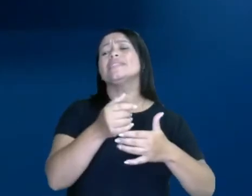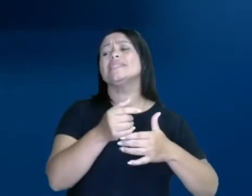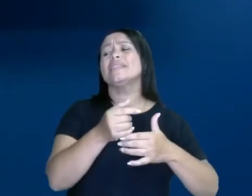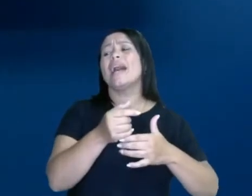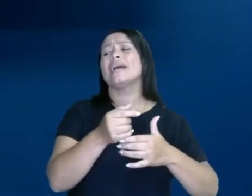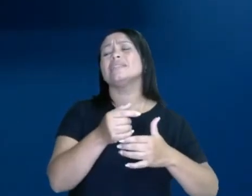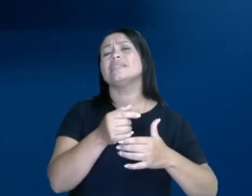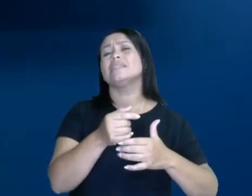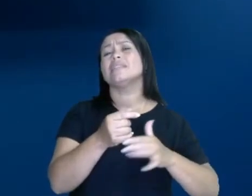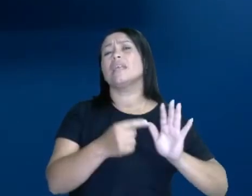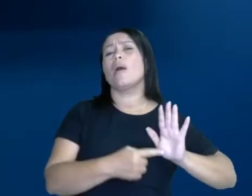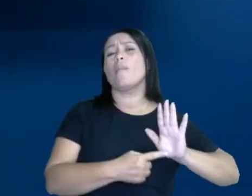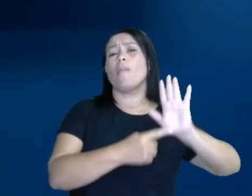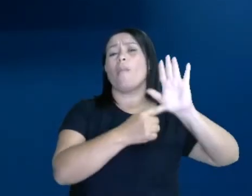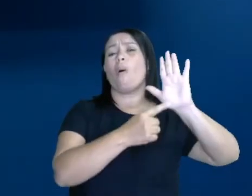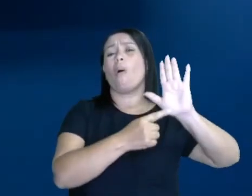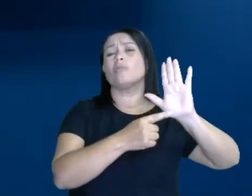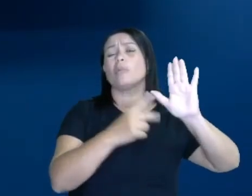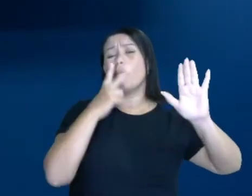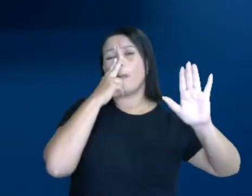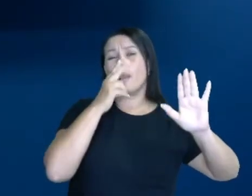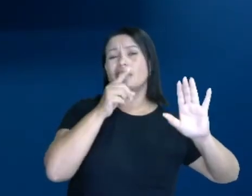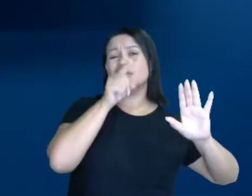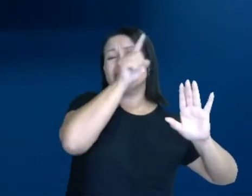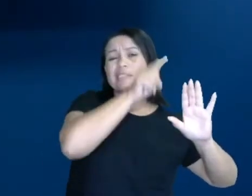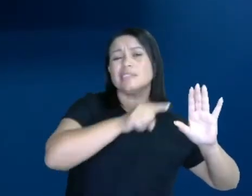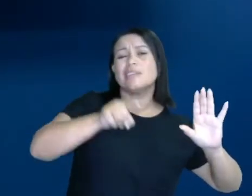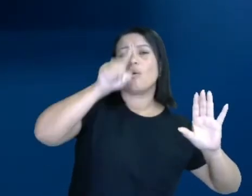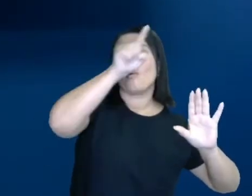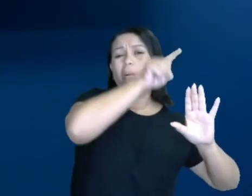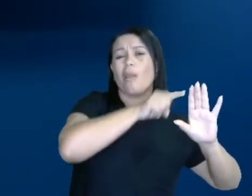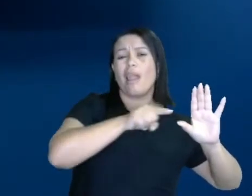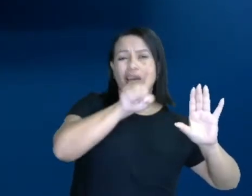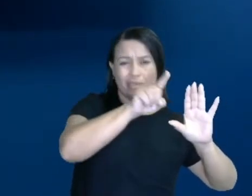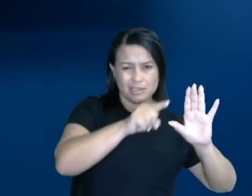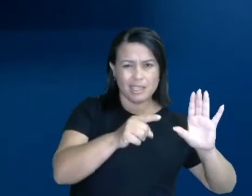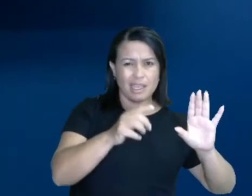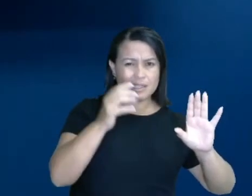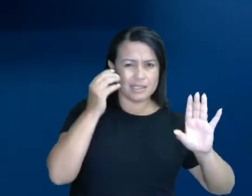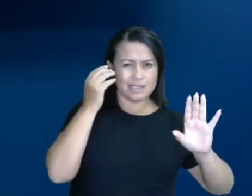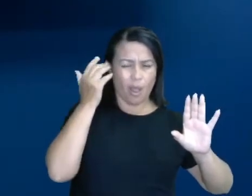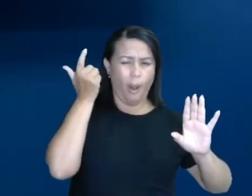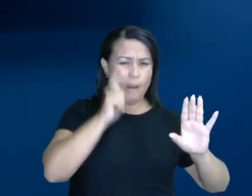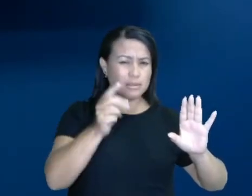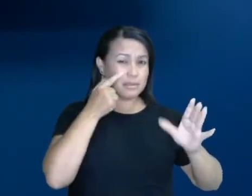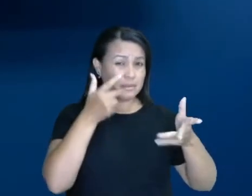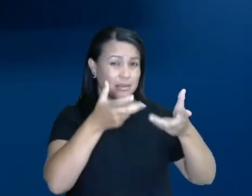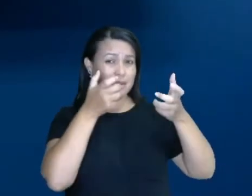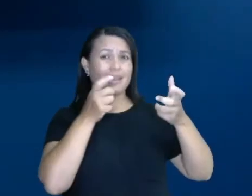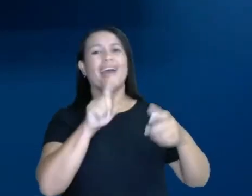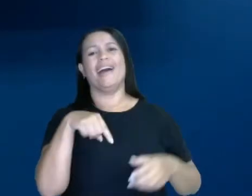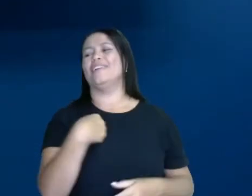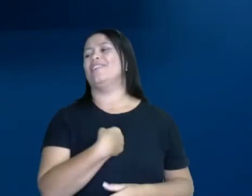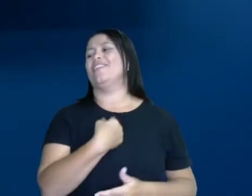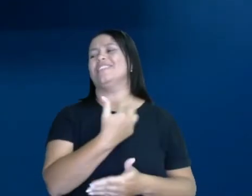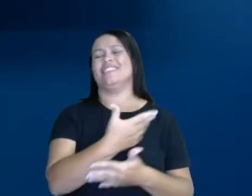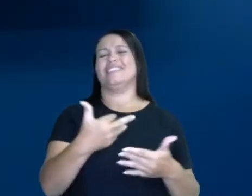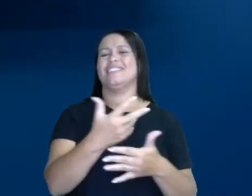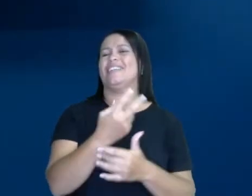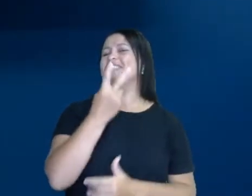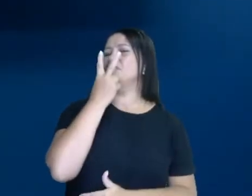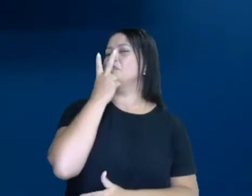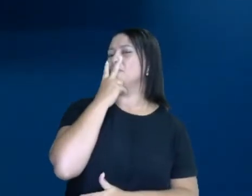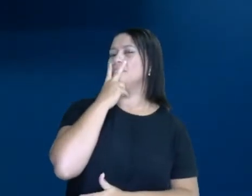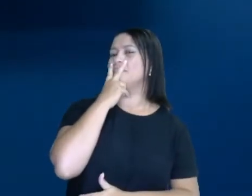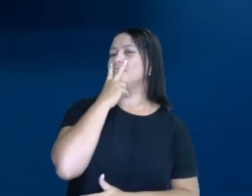estava no formato circular, qual era? Alguém conseguiu identificar? Era a nossa cidade de Vitória de